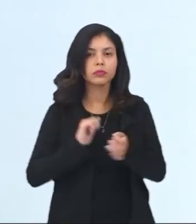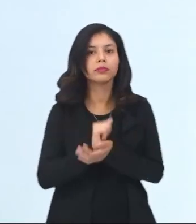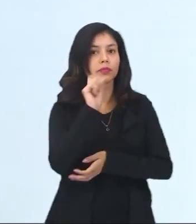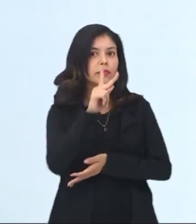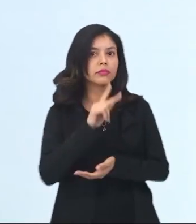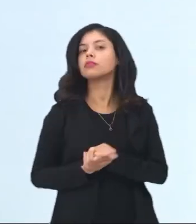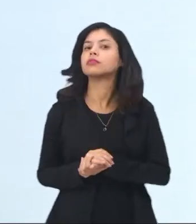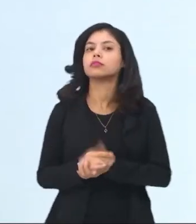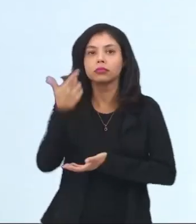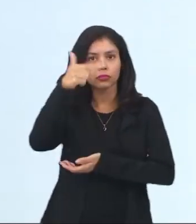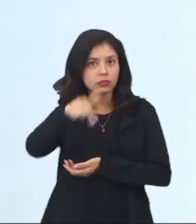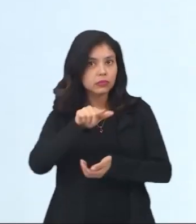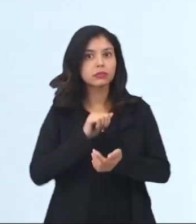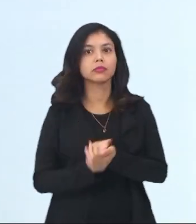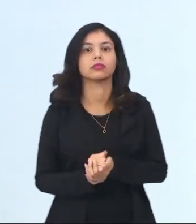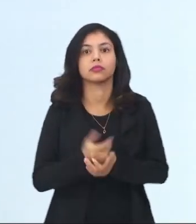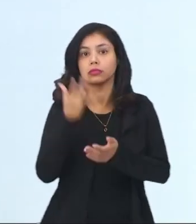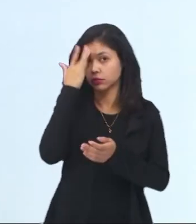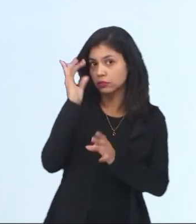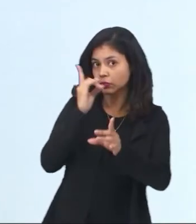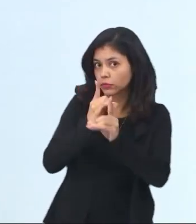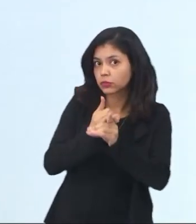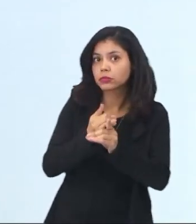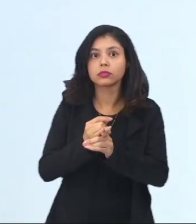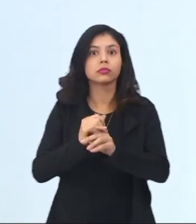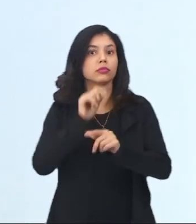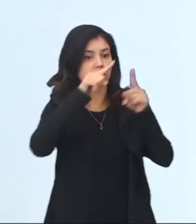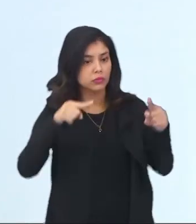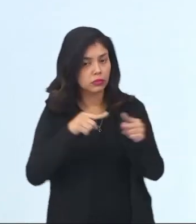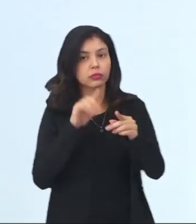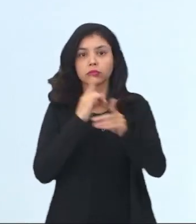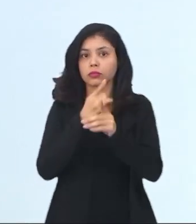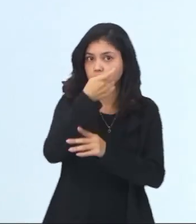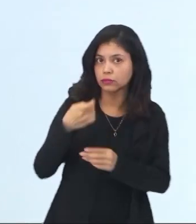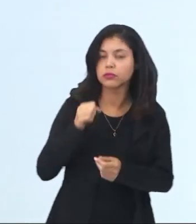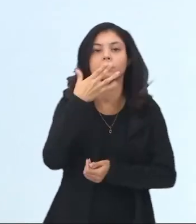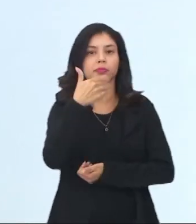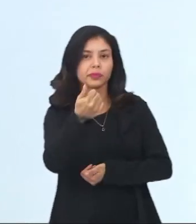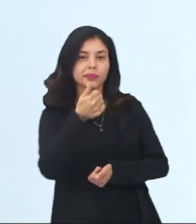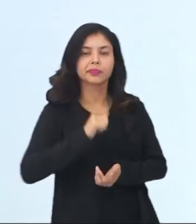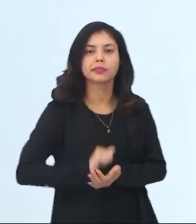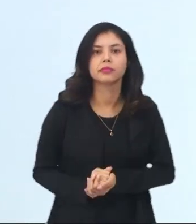ok? De novo, ache o coeficiente, faça o delta e encontre x, tá